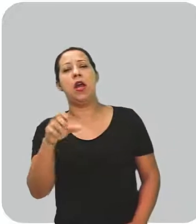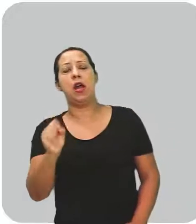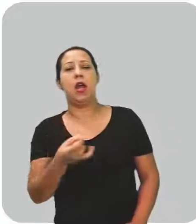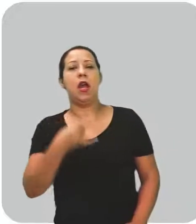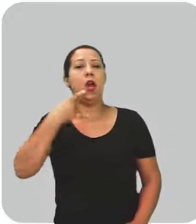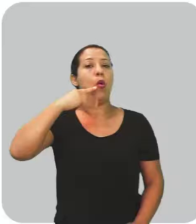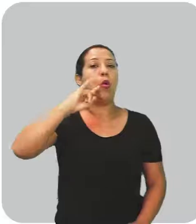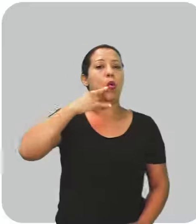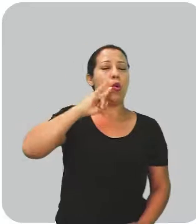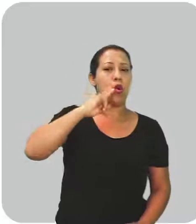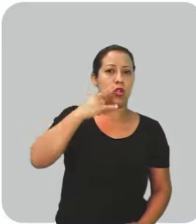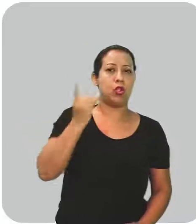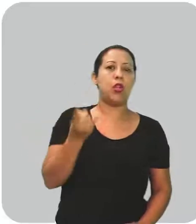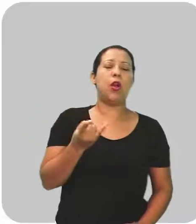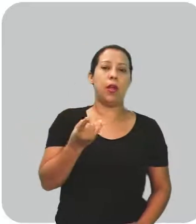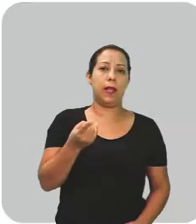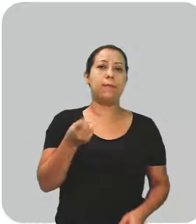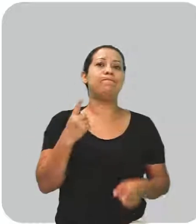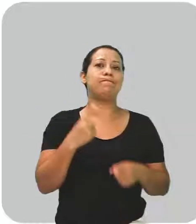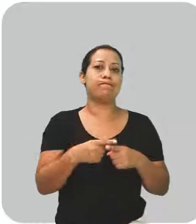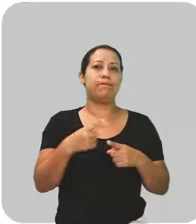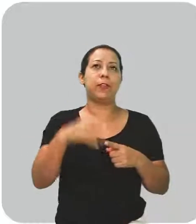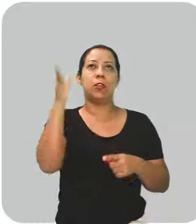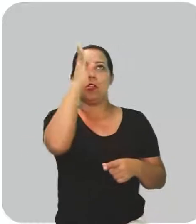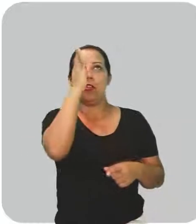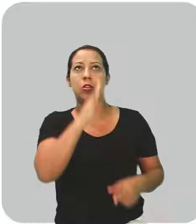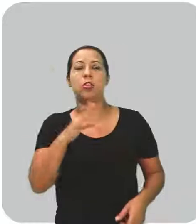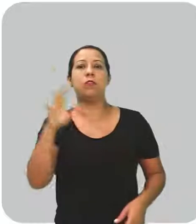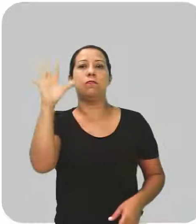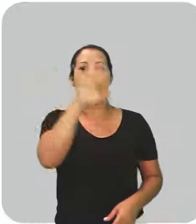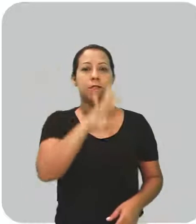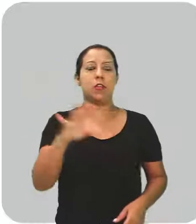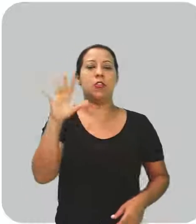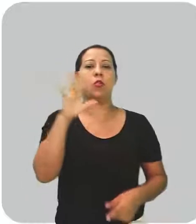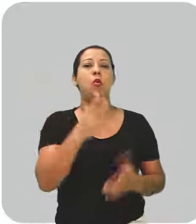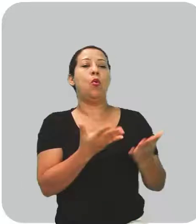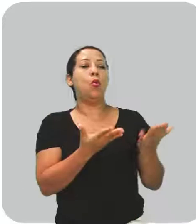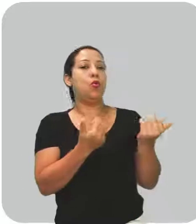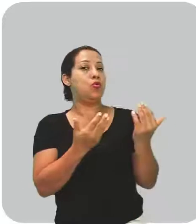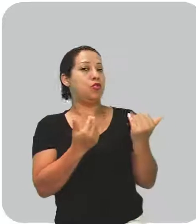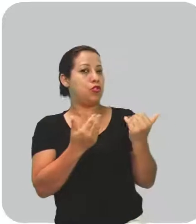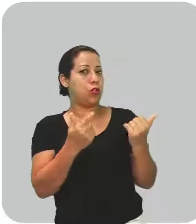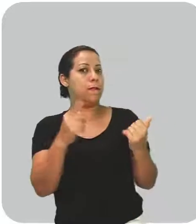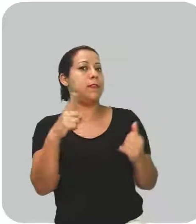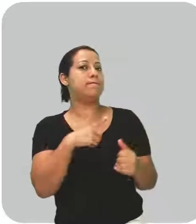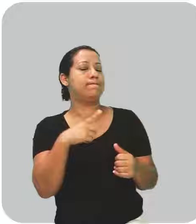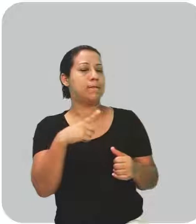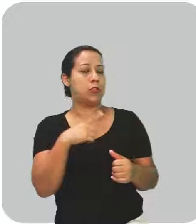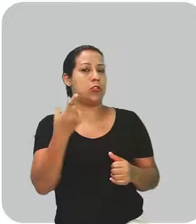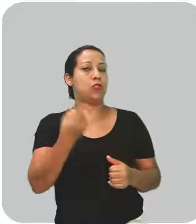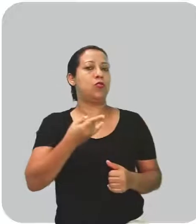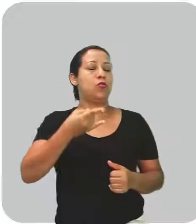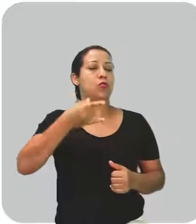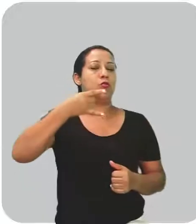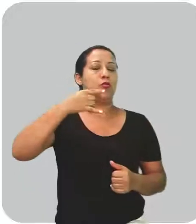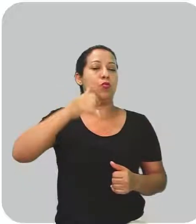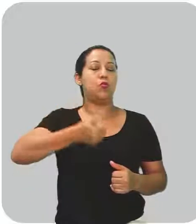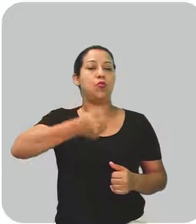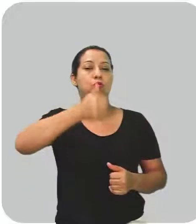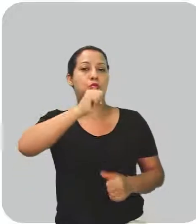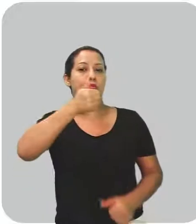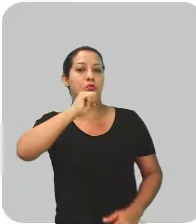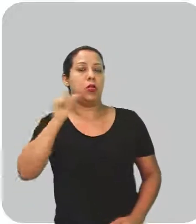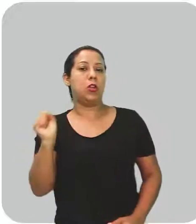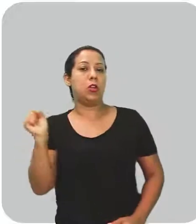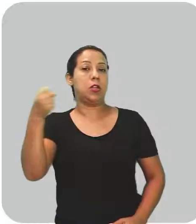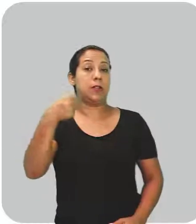Brasil atualmente. Os jovens hoje têm mais acesso ao álcool que há 10 anos atrás, e isso é